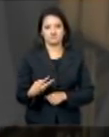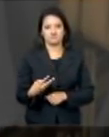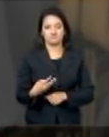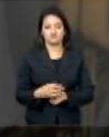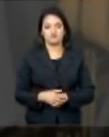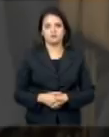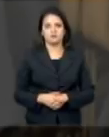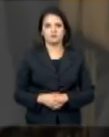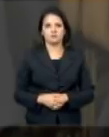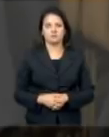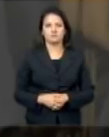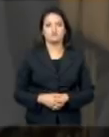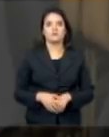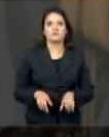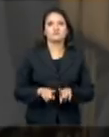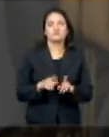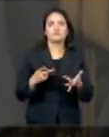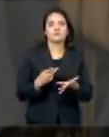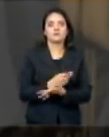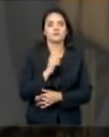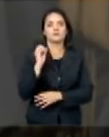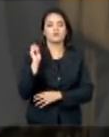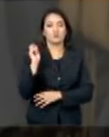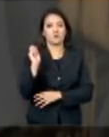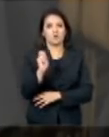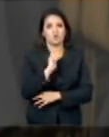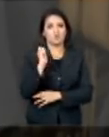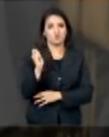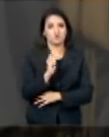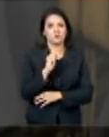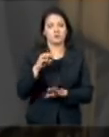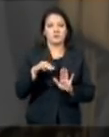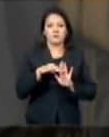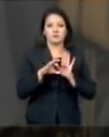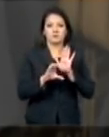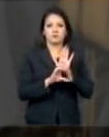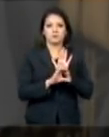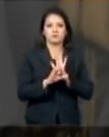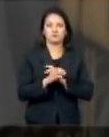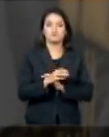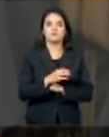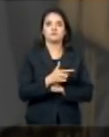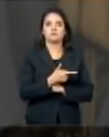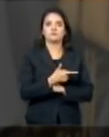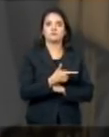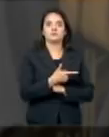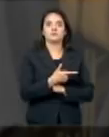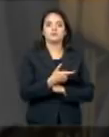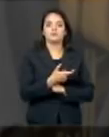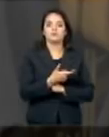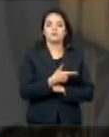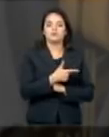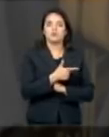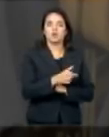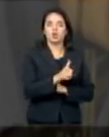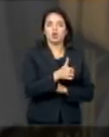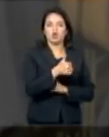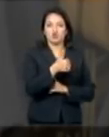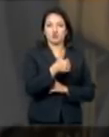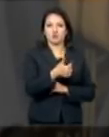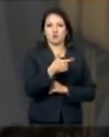também do rio grande do sul faz a medida cautelar 2.900 em que então uma estudante e